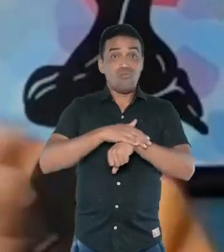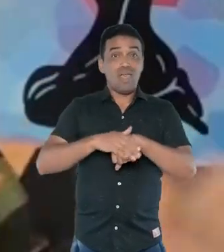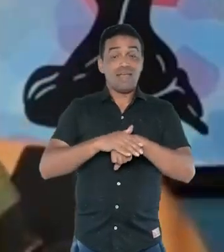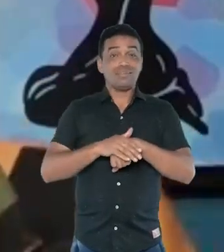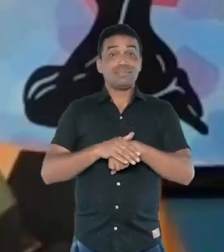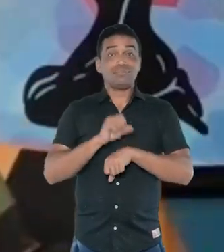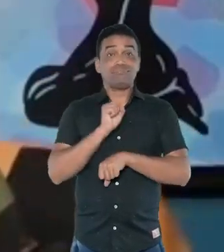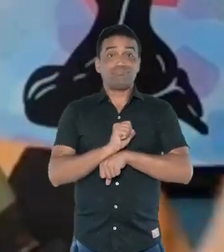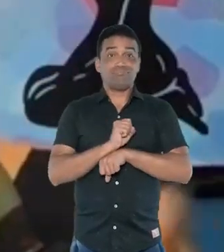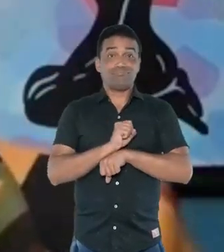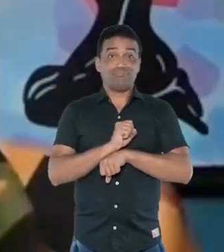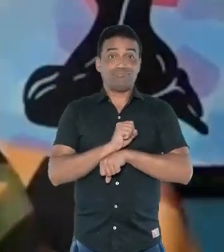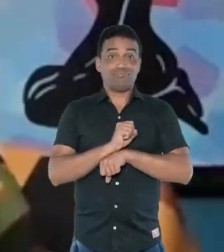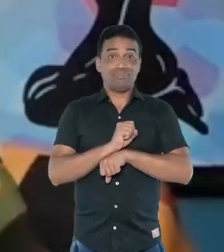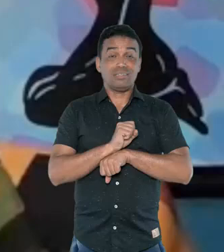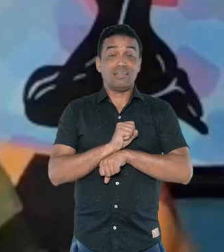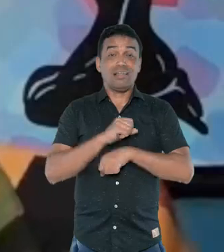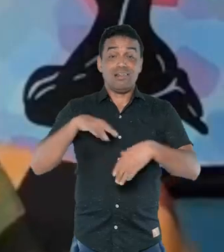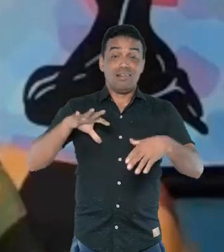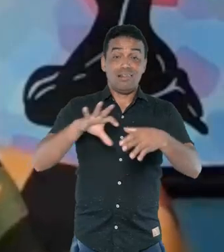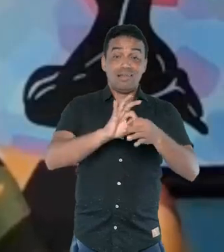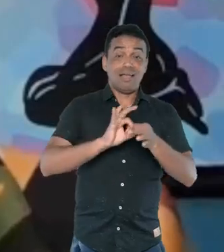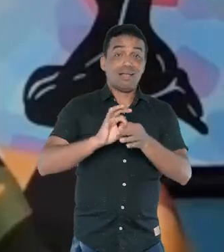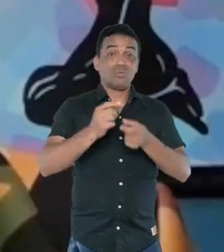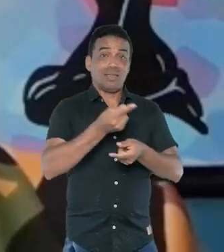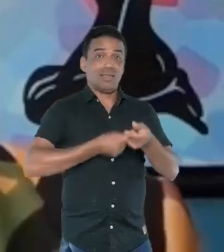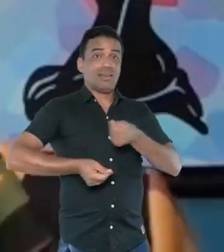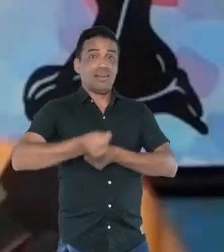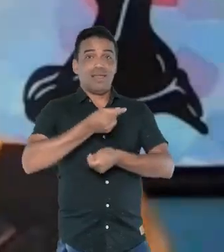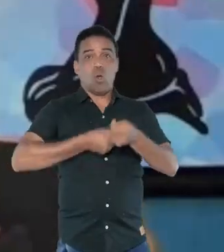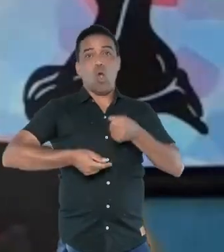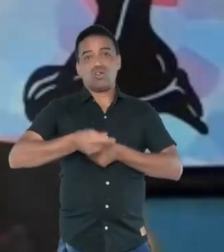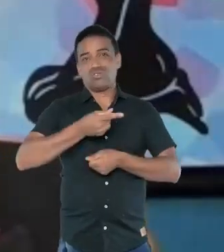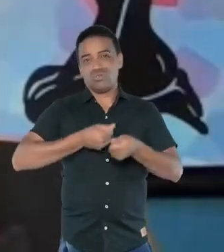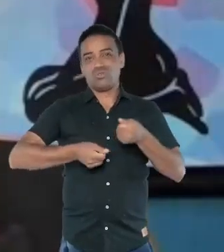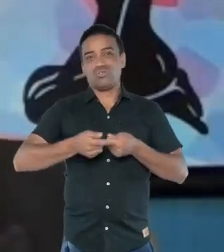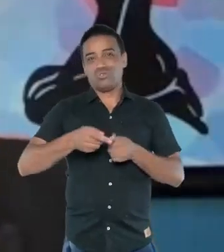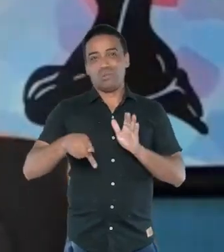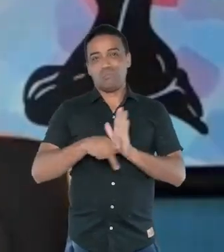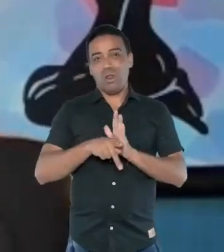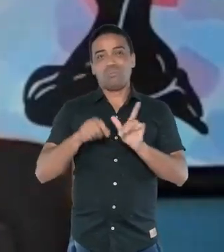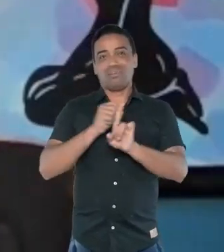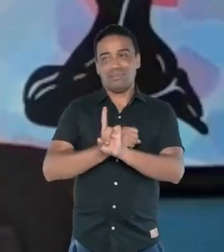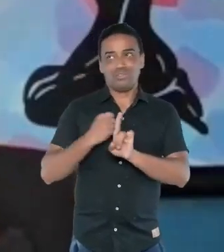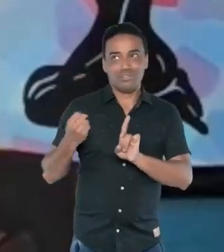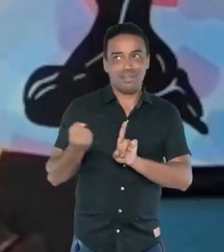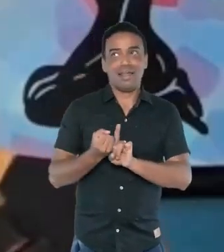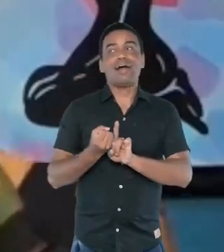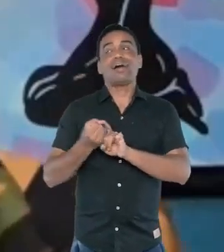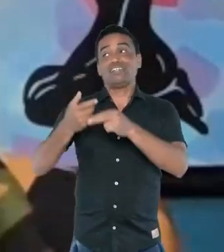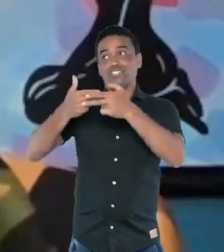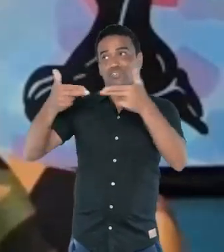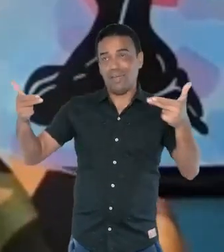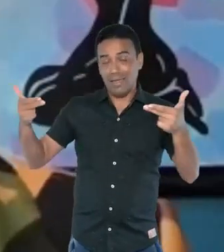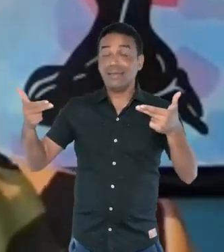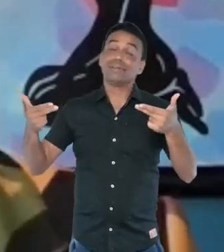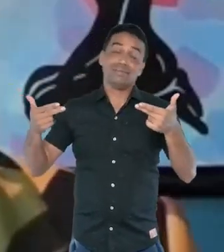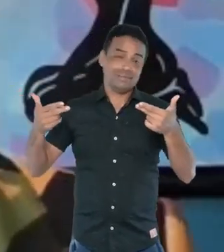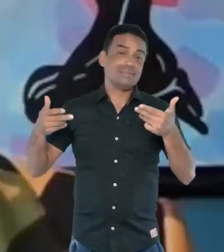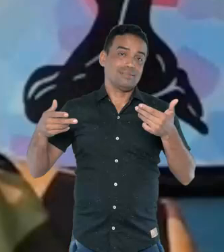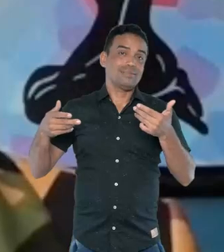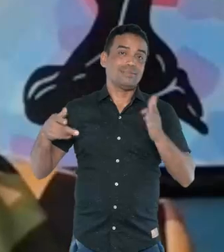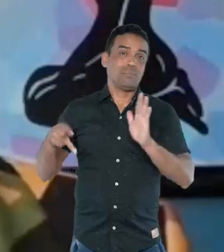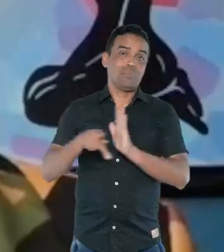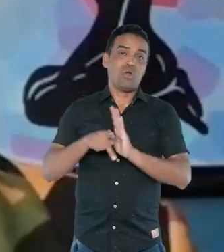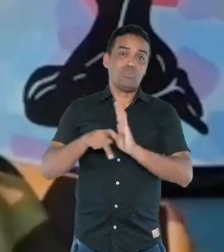ficou apartada de uma conversa de negócio. É como se fosse algo ali da sociedade que é diversa,